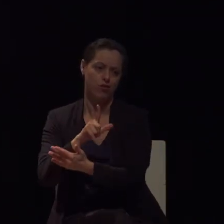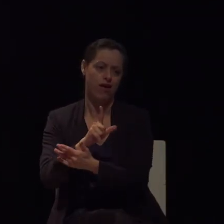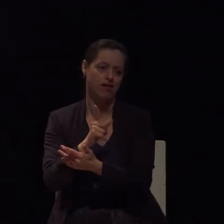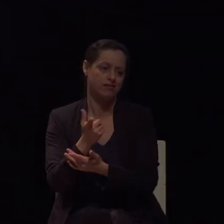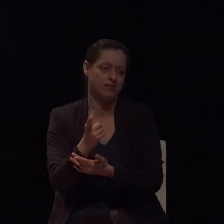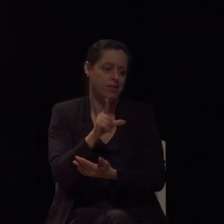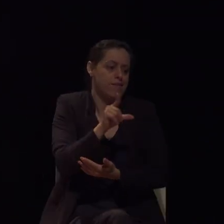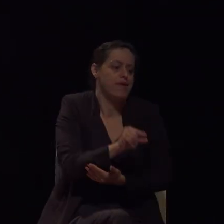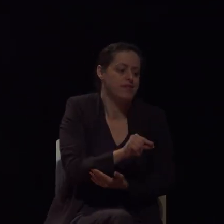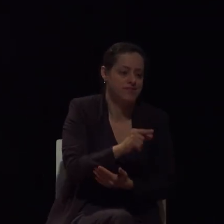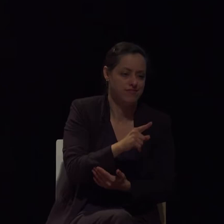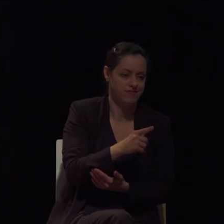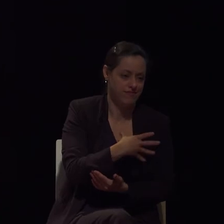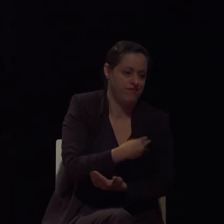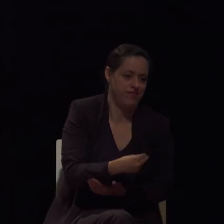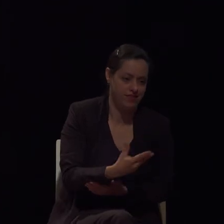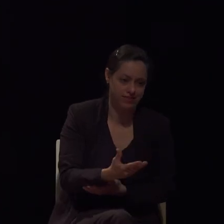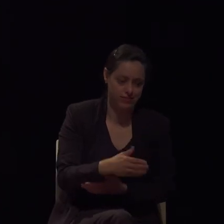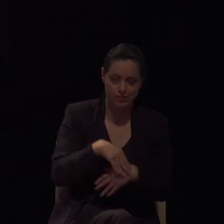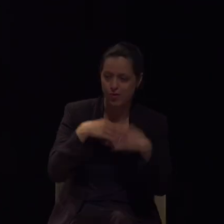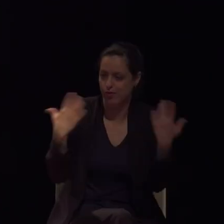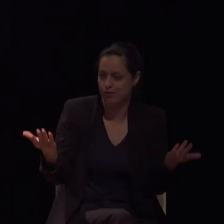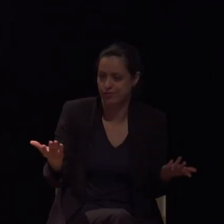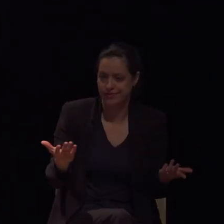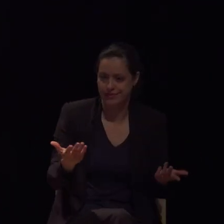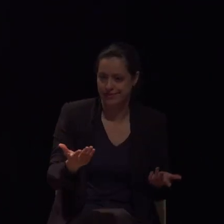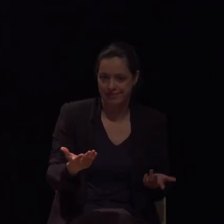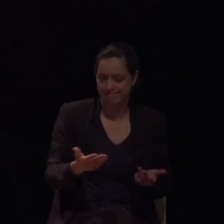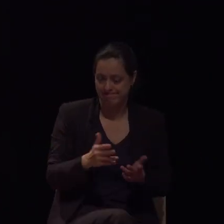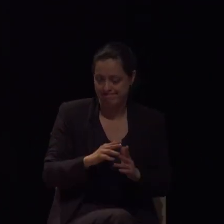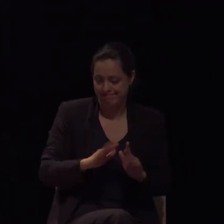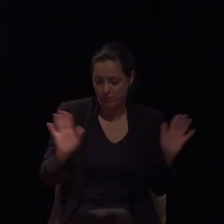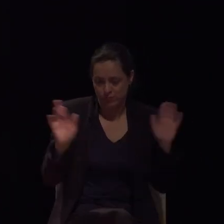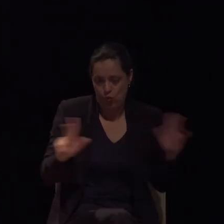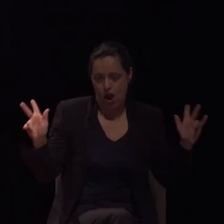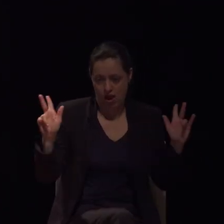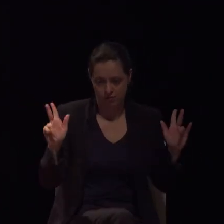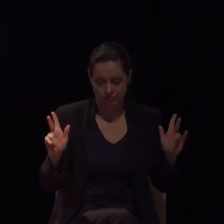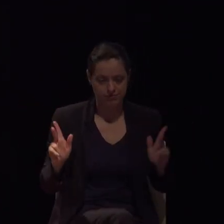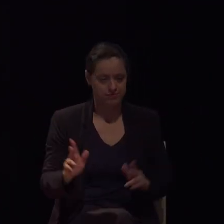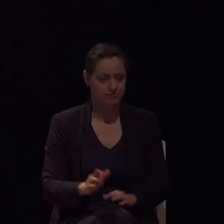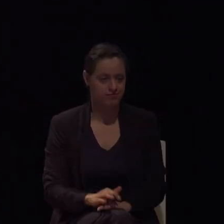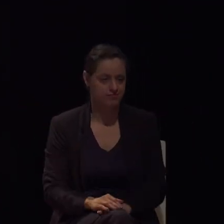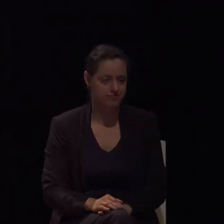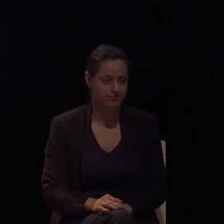paternidade ou não lembro mais como chama isso passar